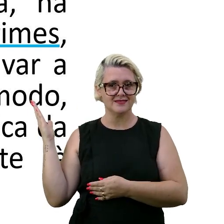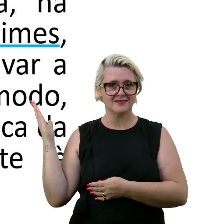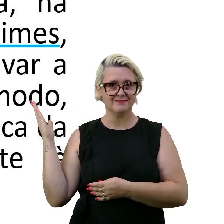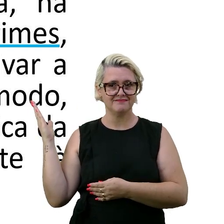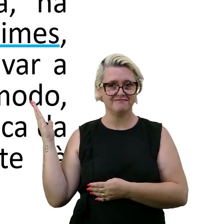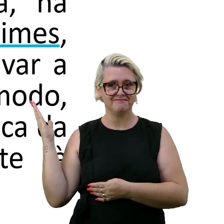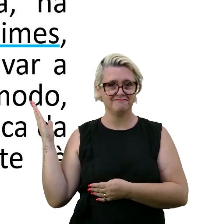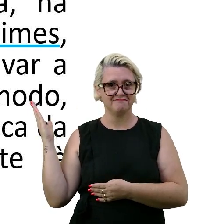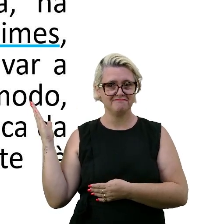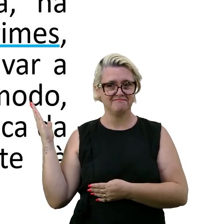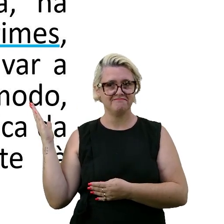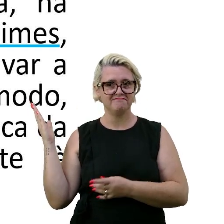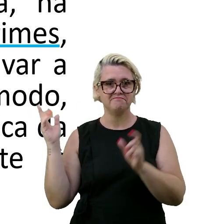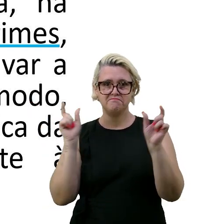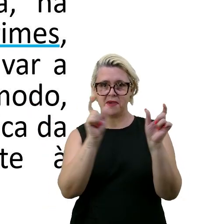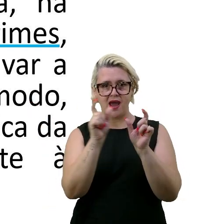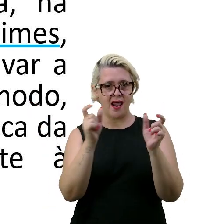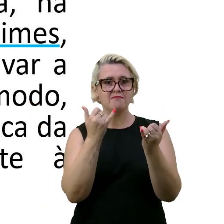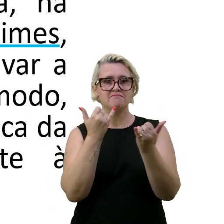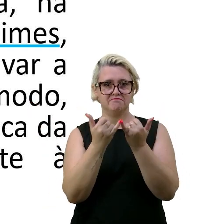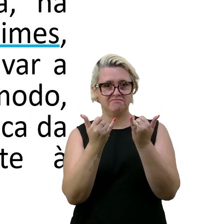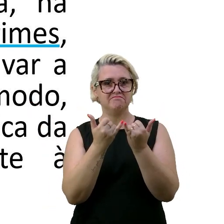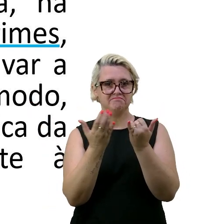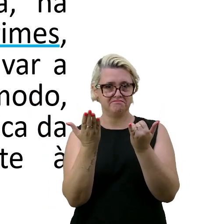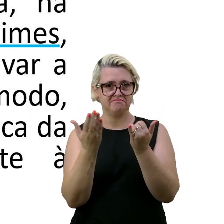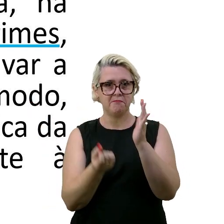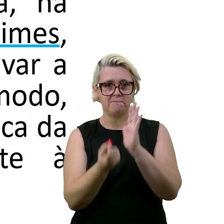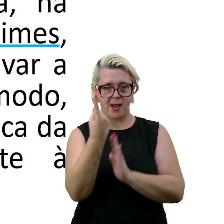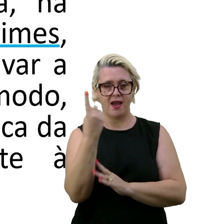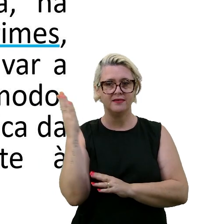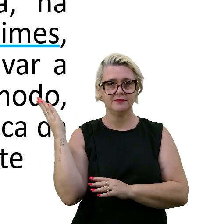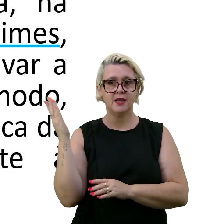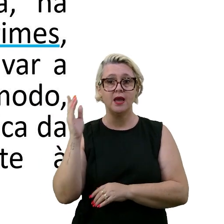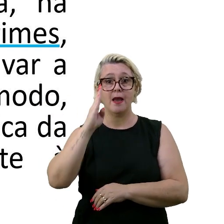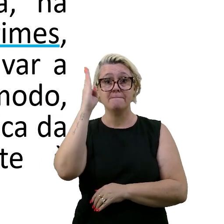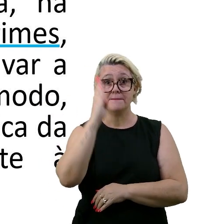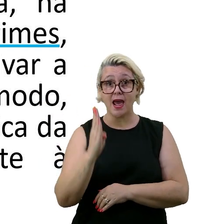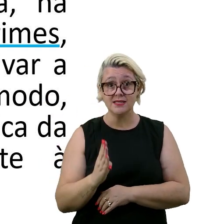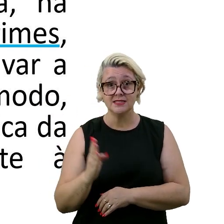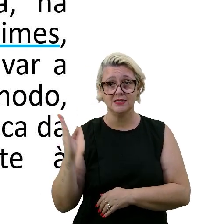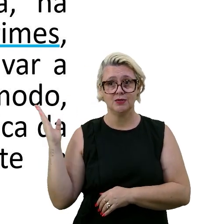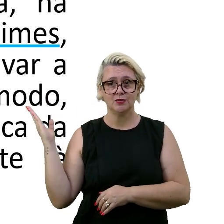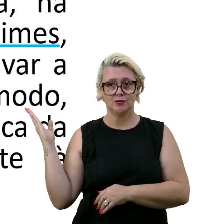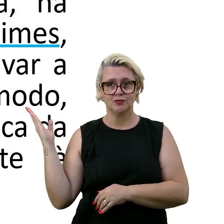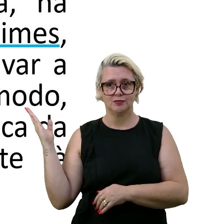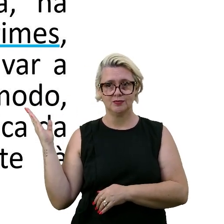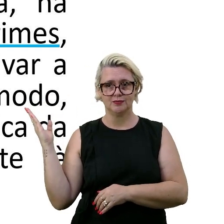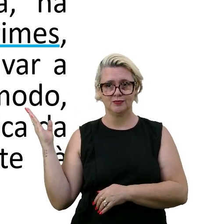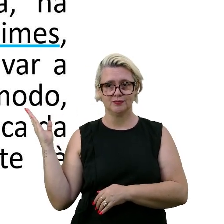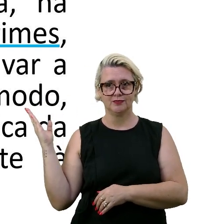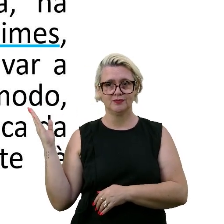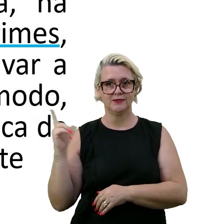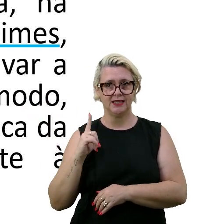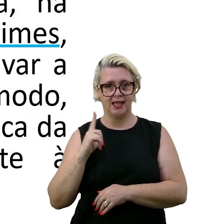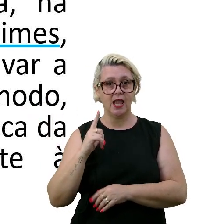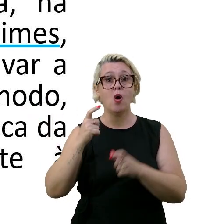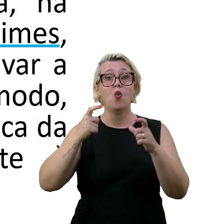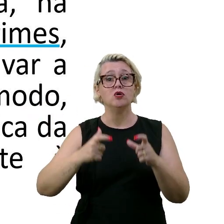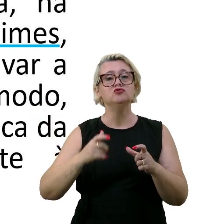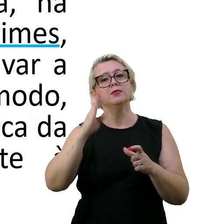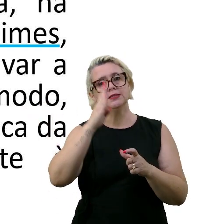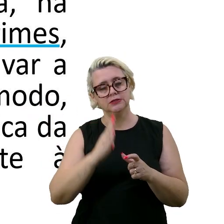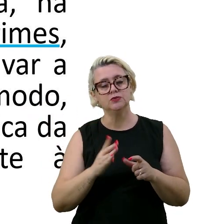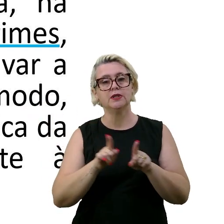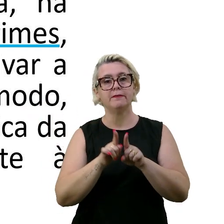esperado que essas palavras-chave apareçam. Então, nós temos no Brasil, Brasil aparece no tema. Agressão